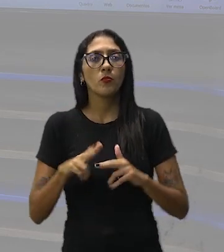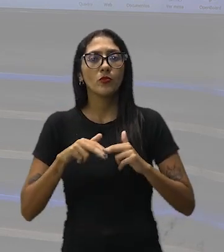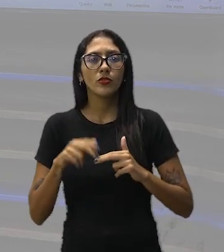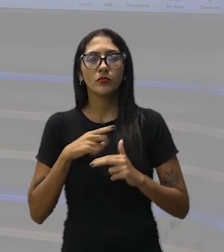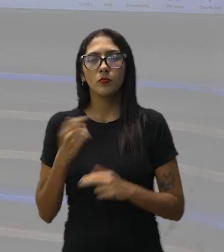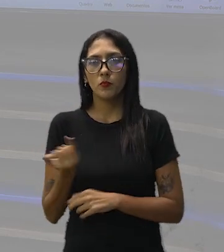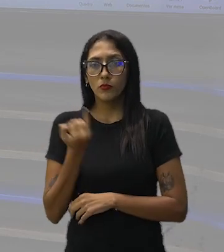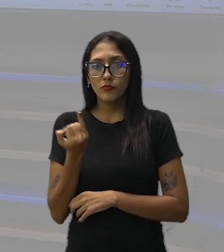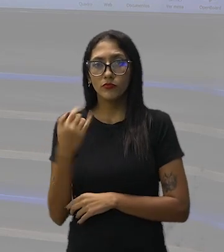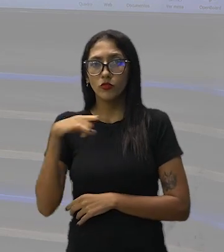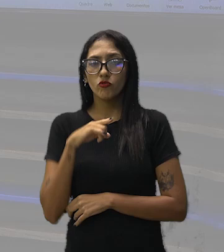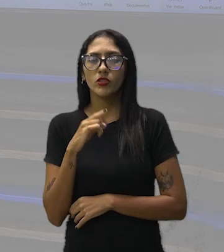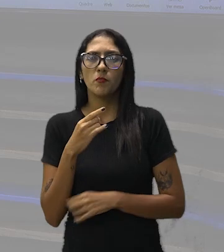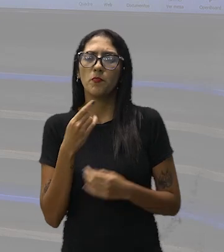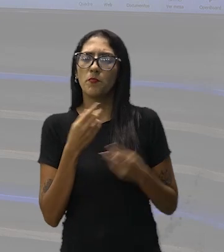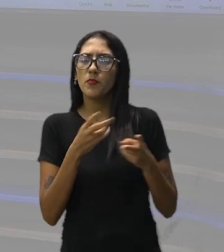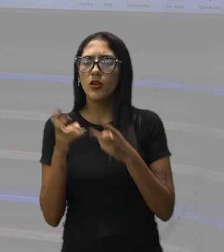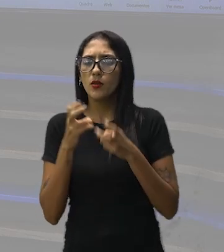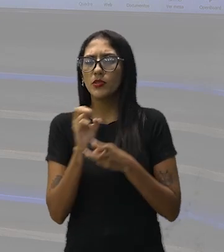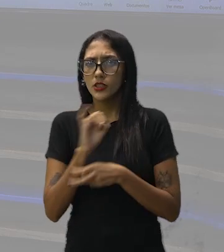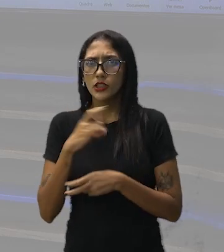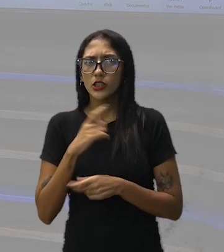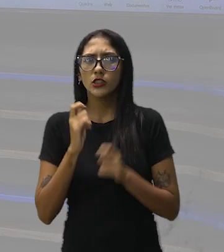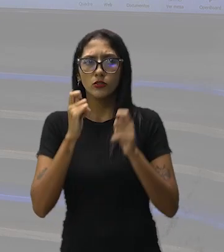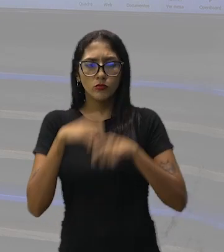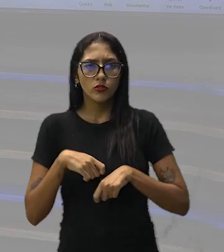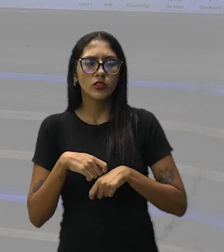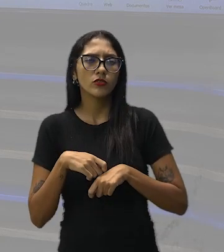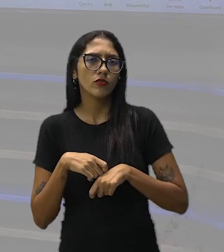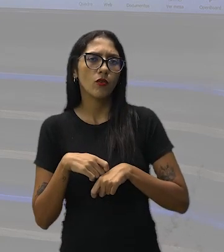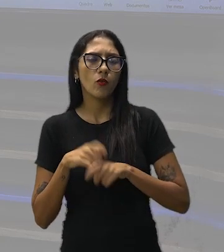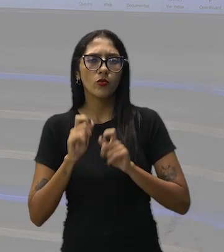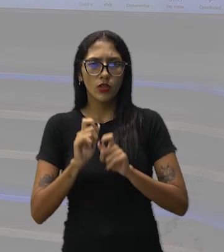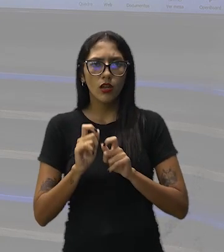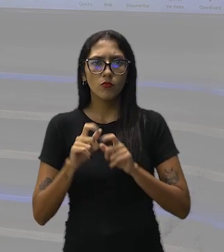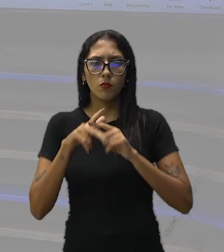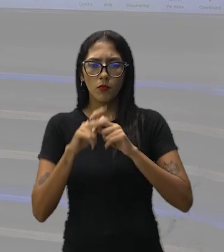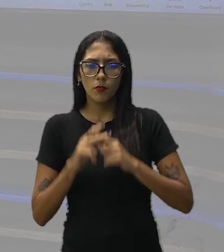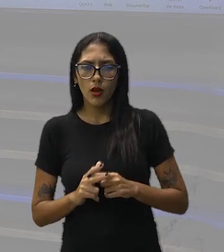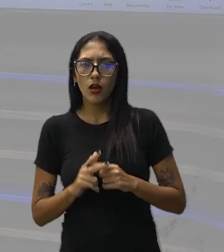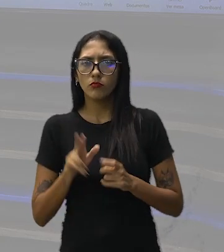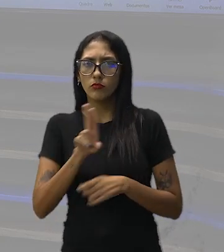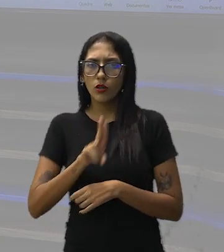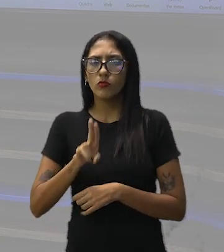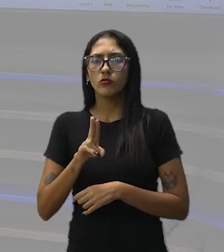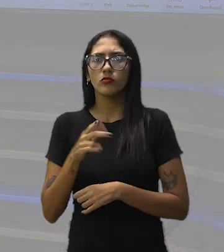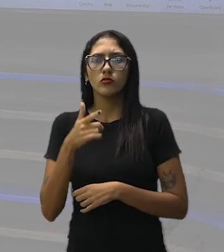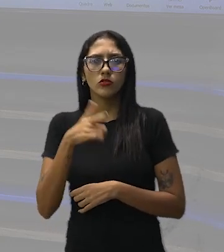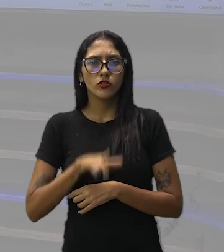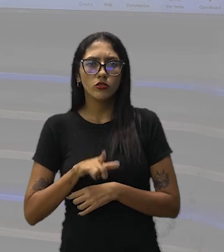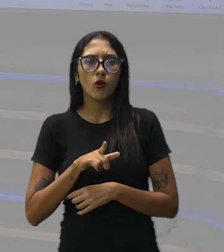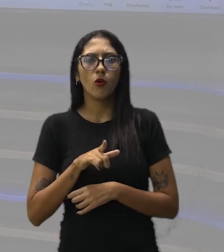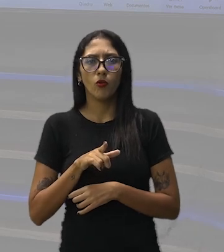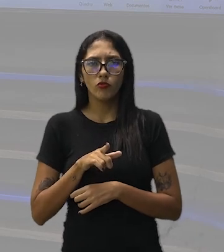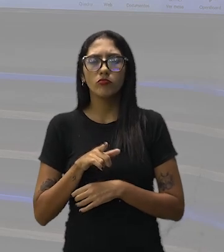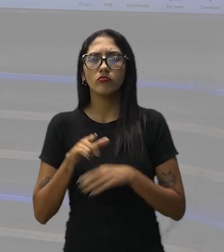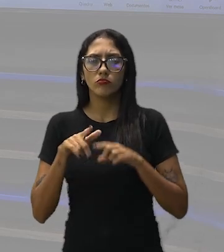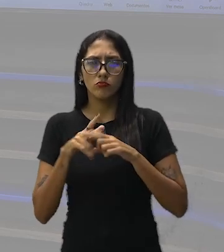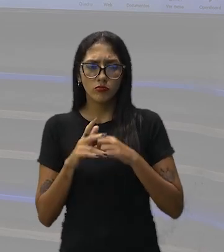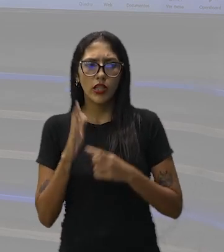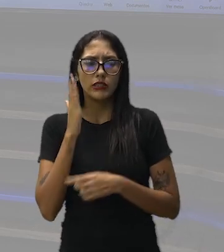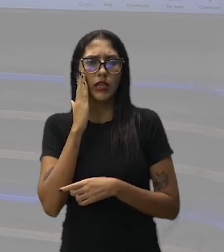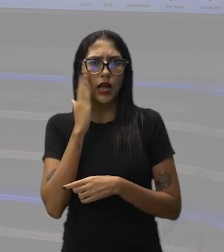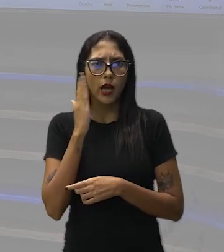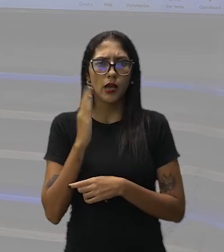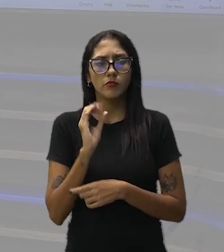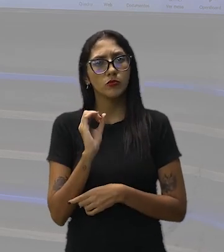sempre verificar se você vai conseguir, tá? Reformar, né? Reformar não. Você vai conseguir consertar ou